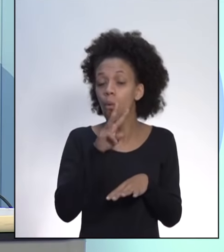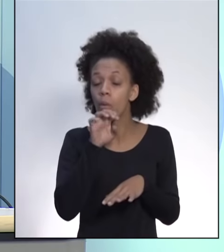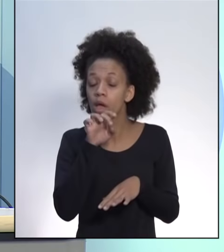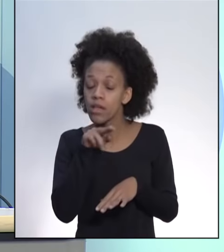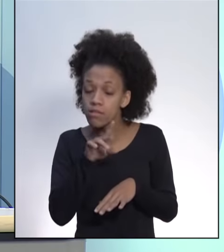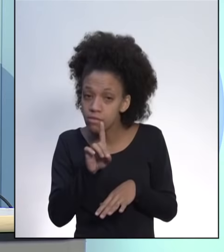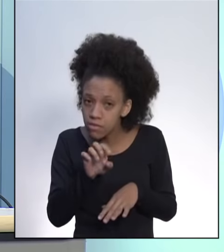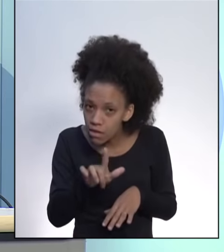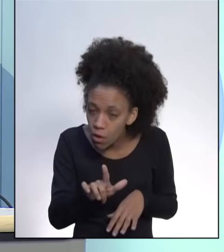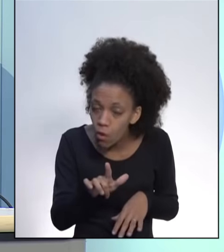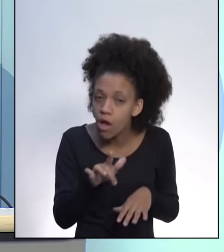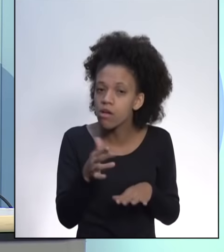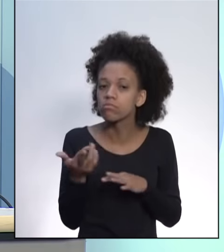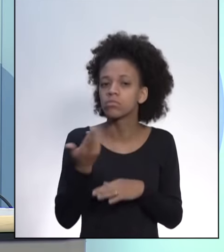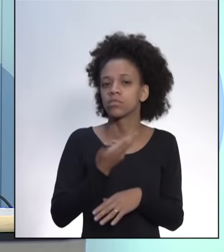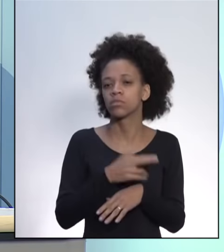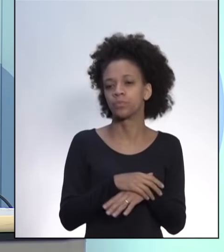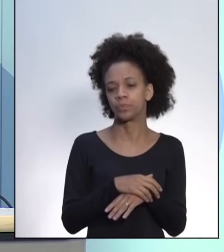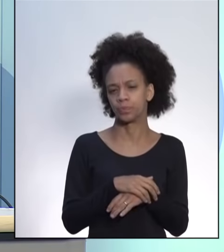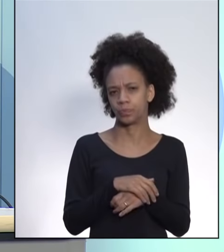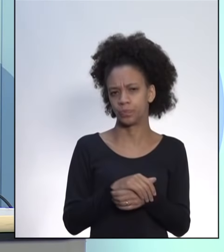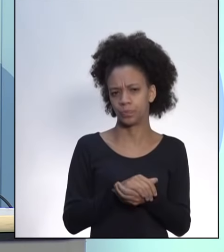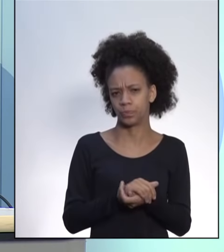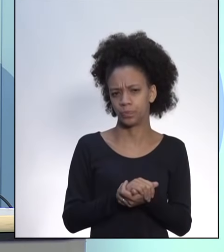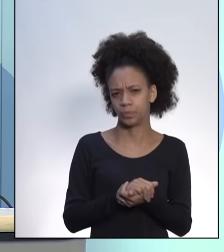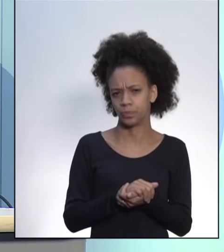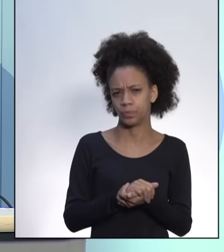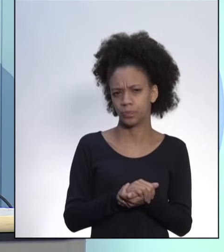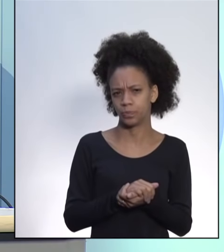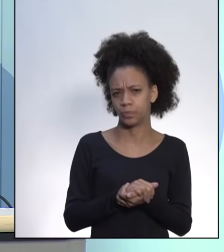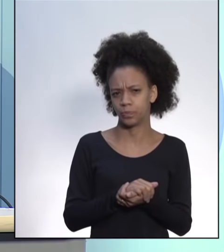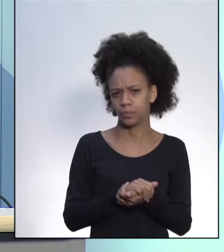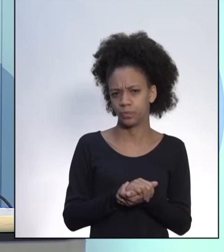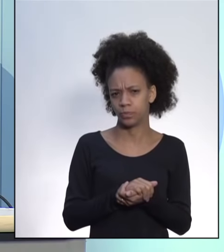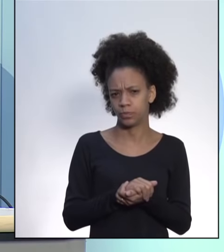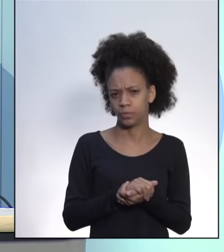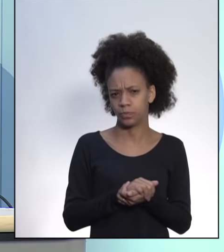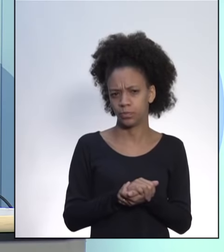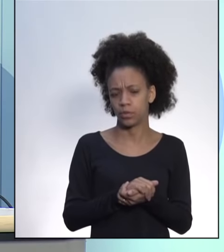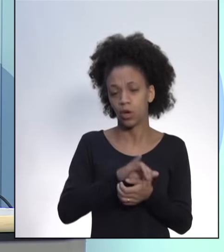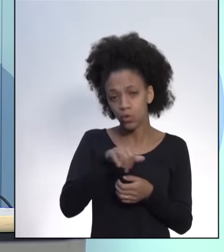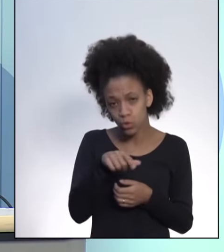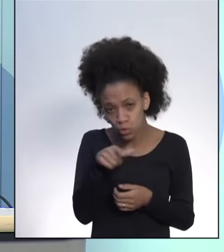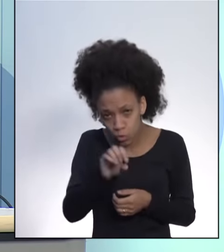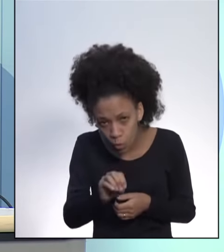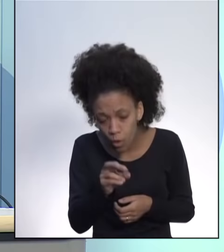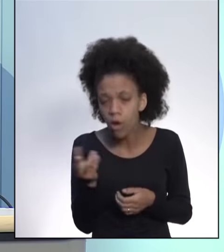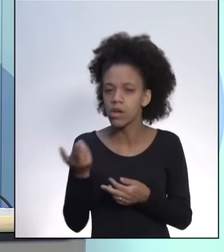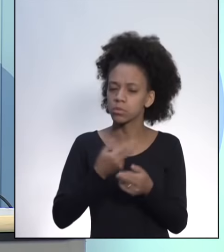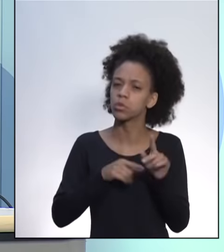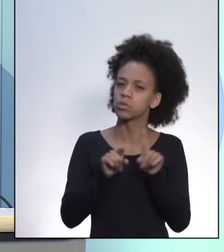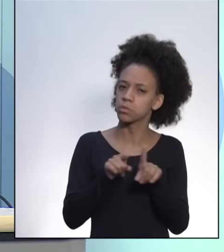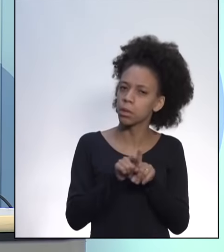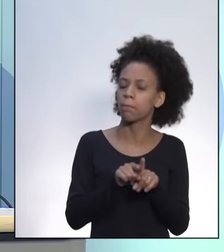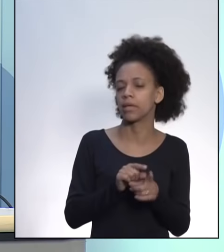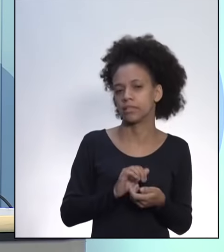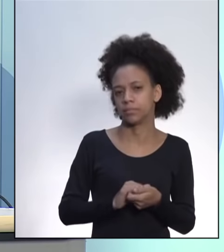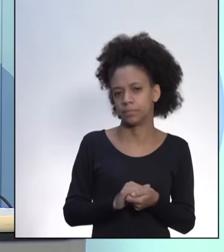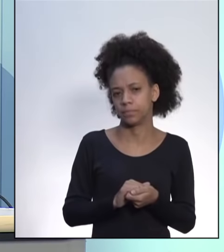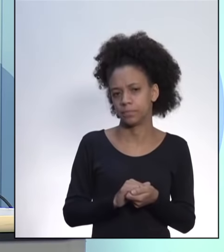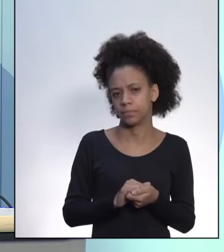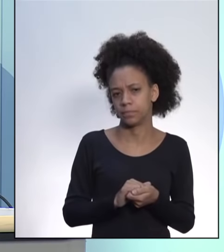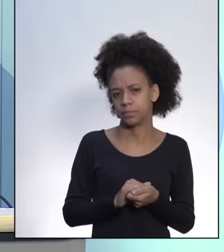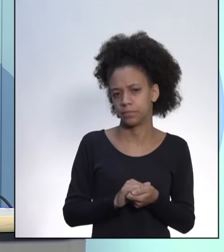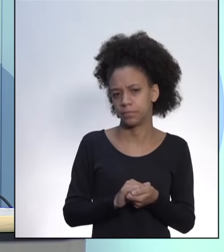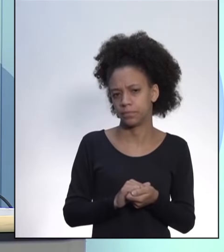respondeu derar sites who studies tecnologia o joão respondeu ter are scientists